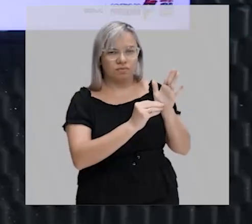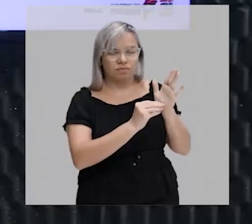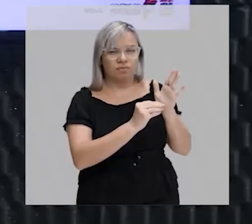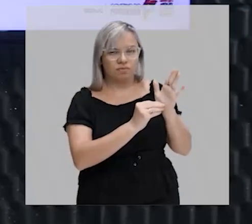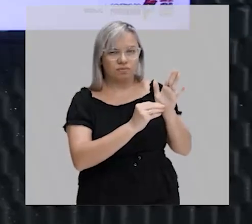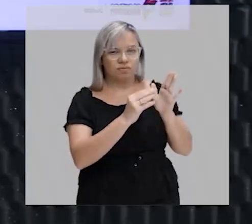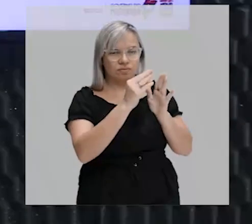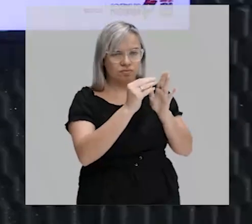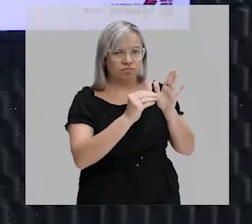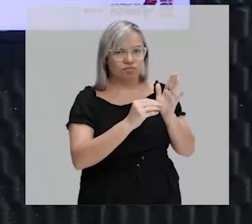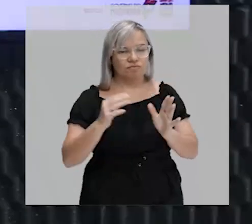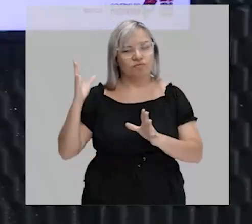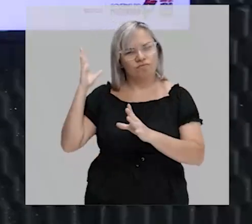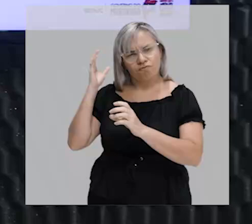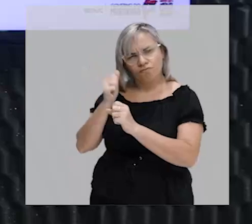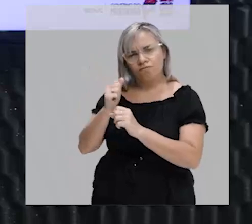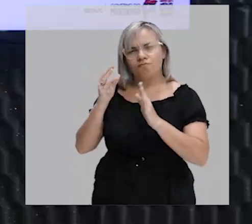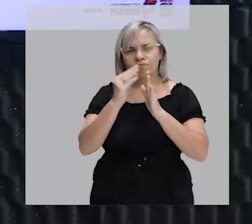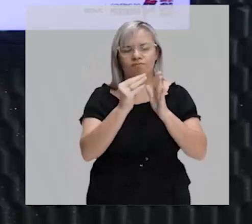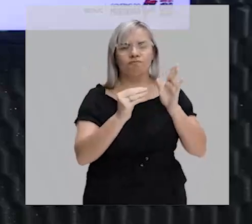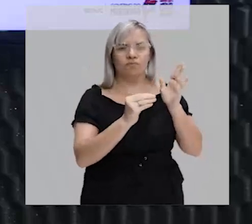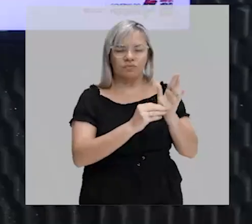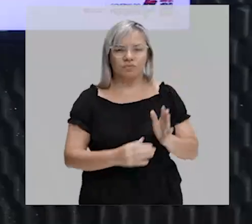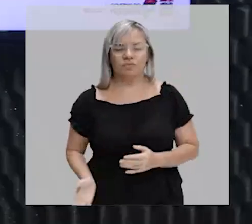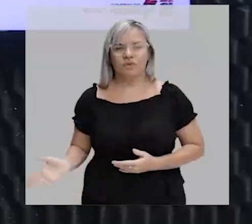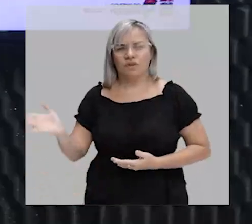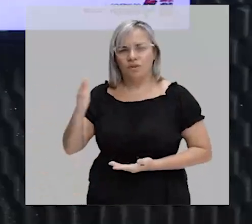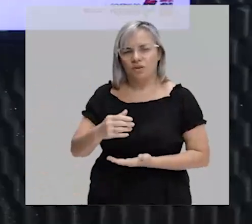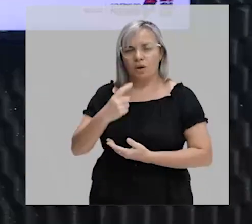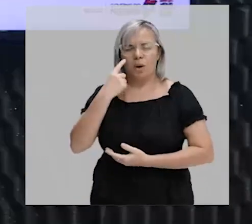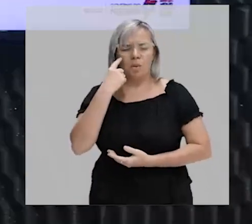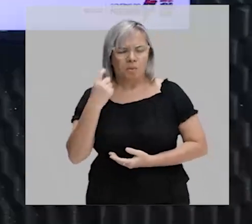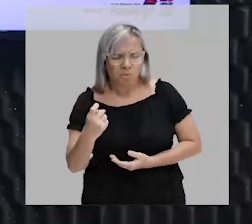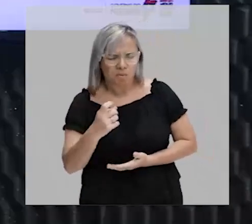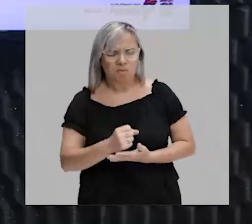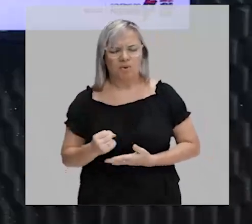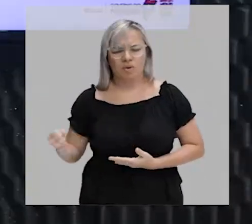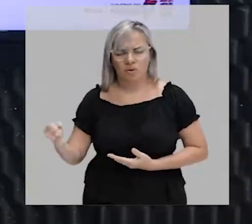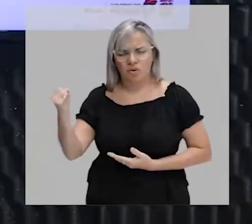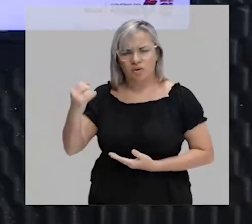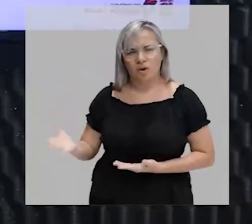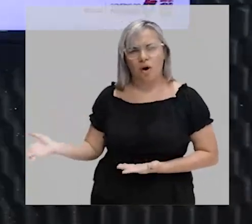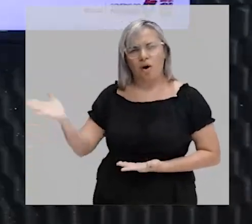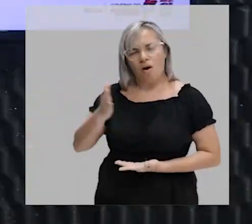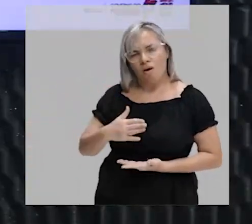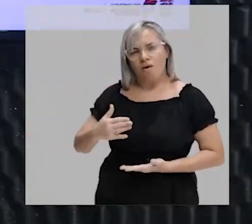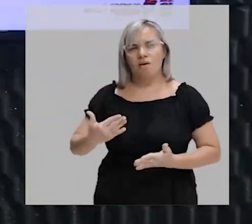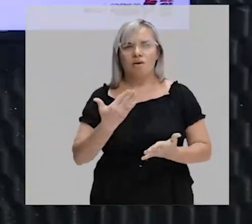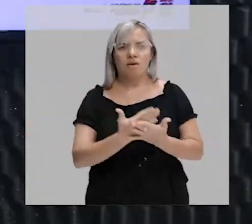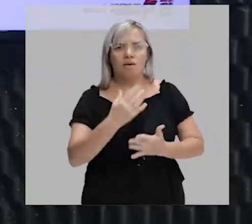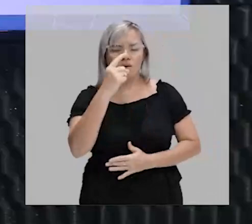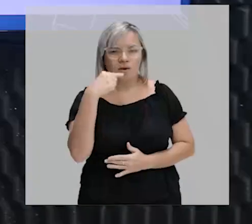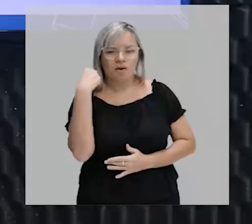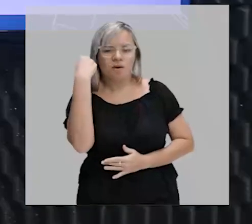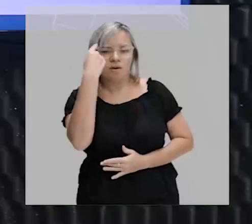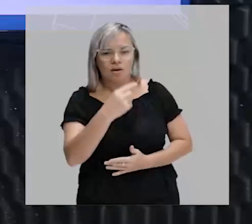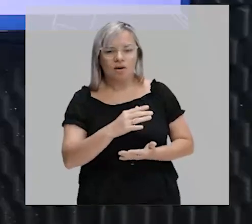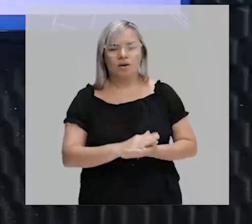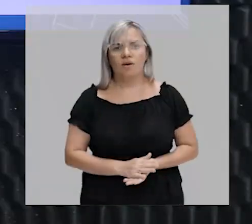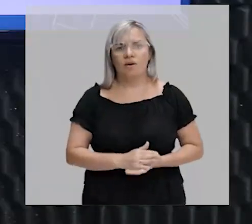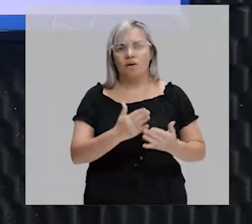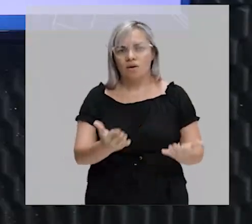dar aquela reforçada no conteúdo, tá certo? Então vamos para o que interessa. Vem comigo hoje para a aula de espanhol e nós vamos falar de quê?